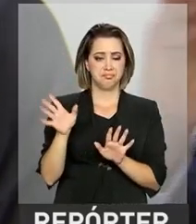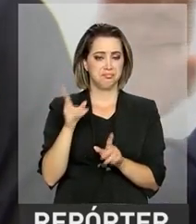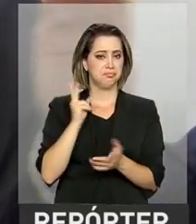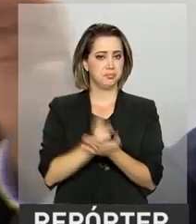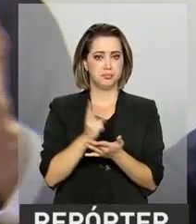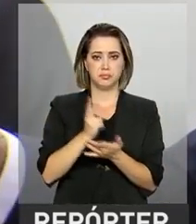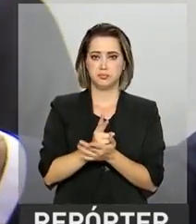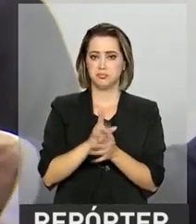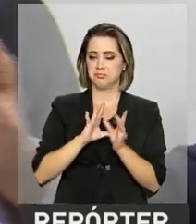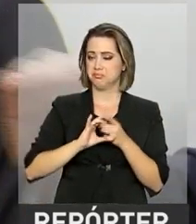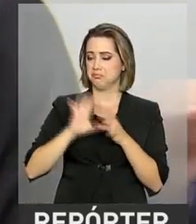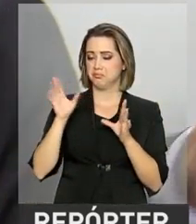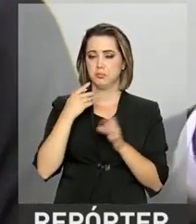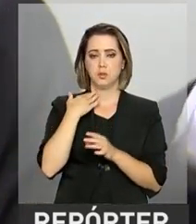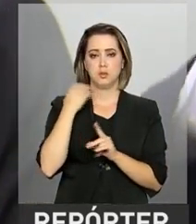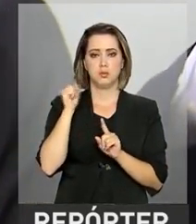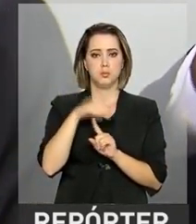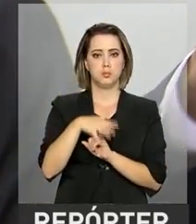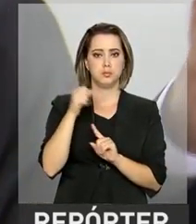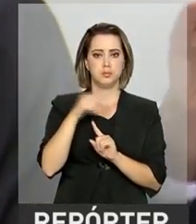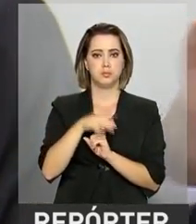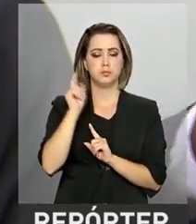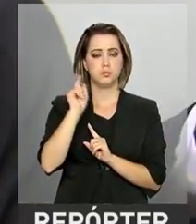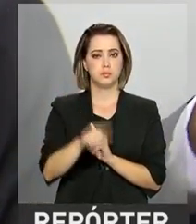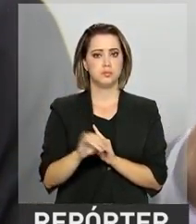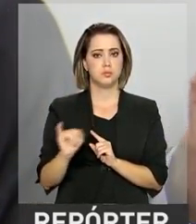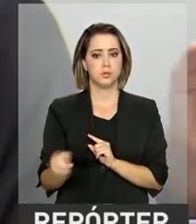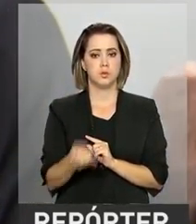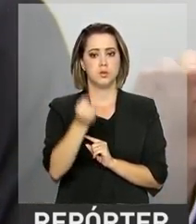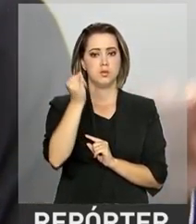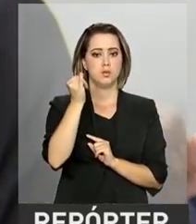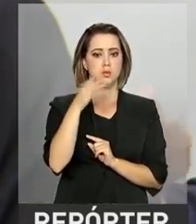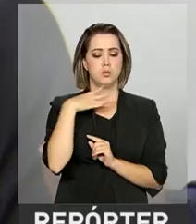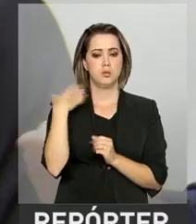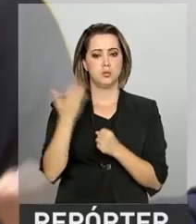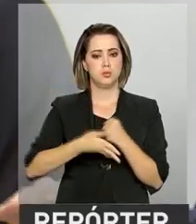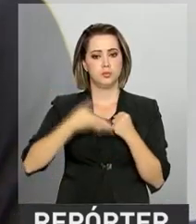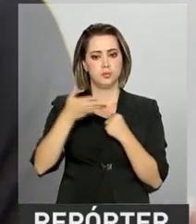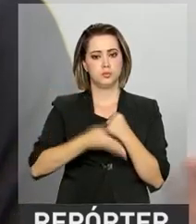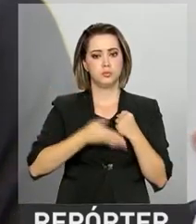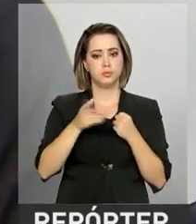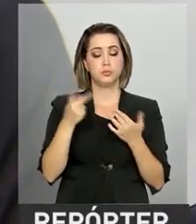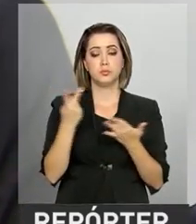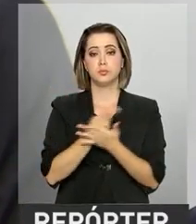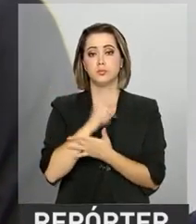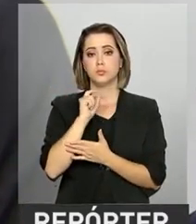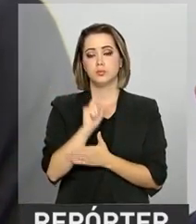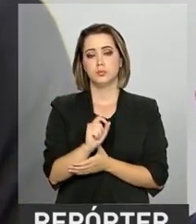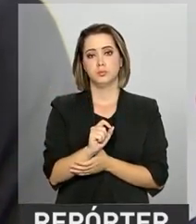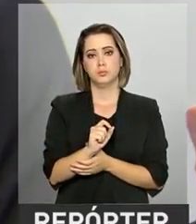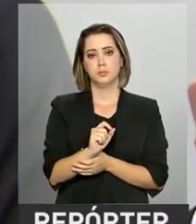taxa estrutural do país, ela vai, de fato,